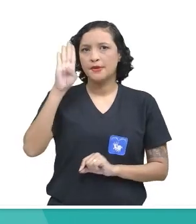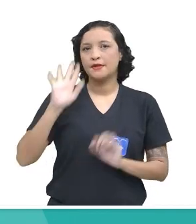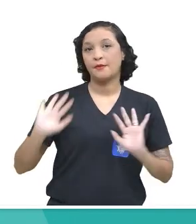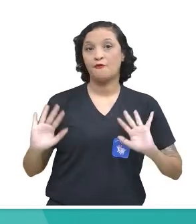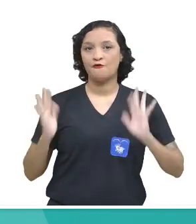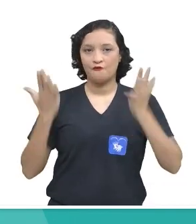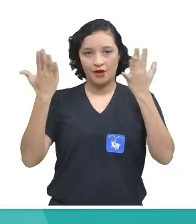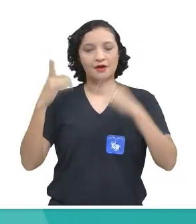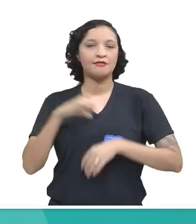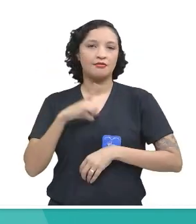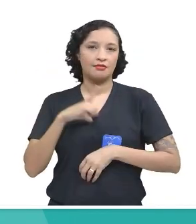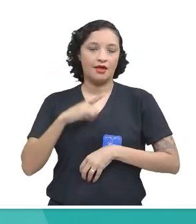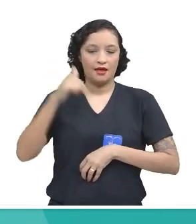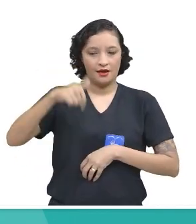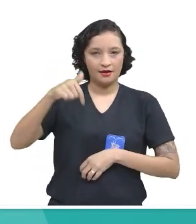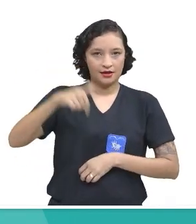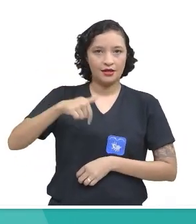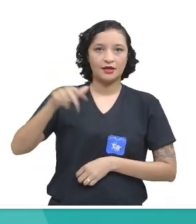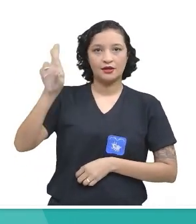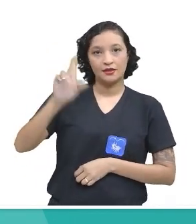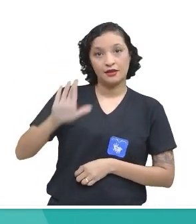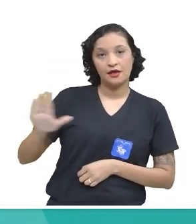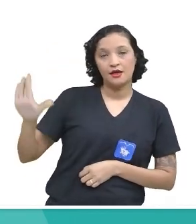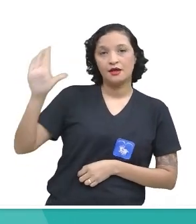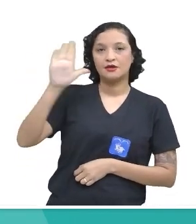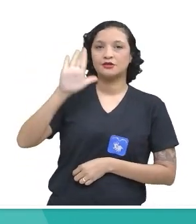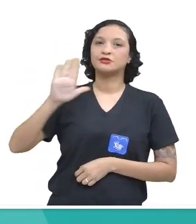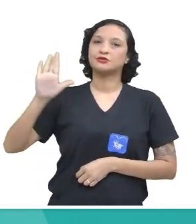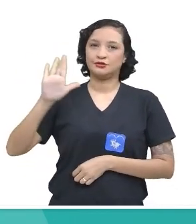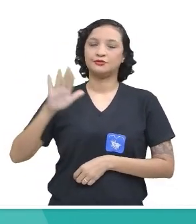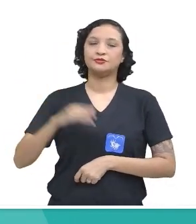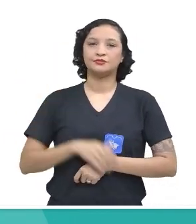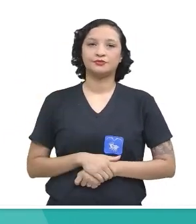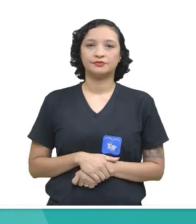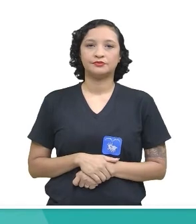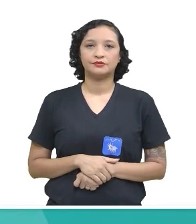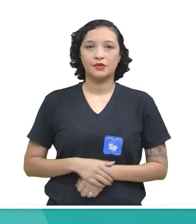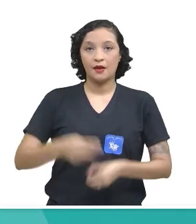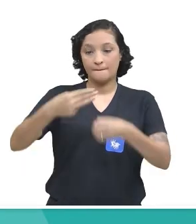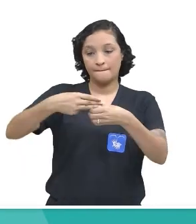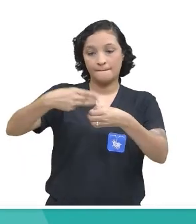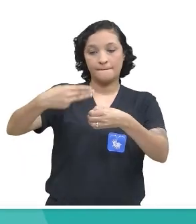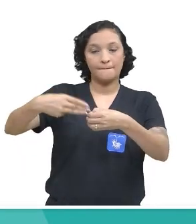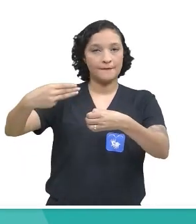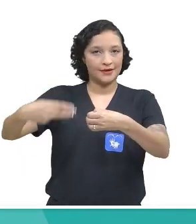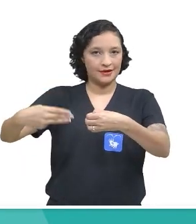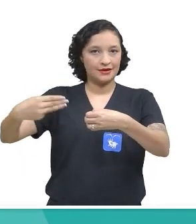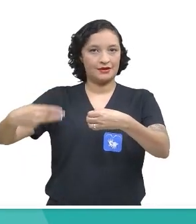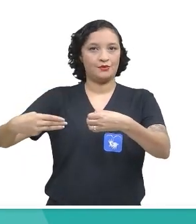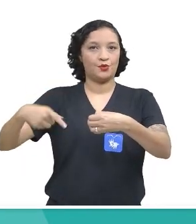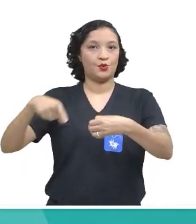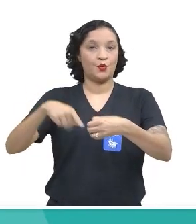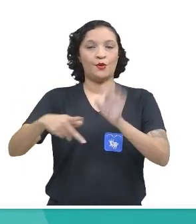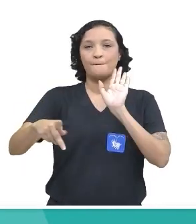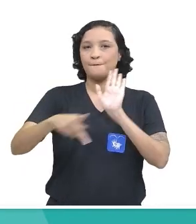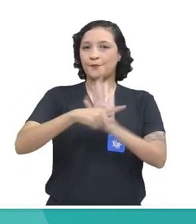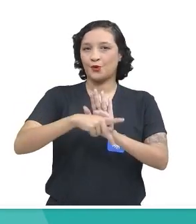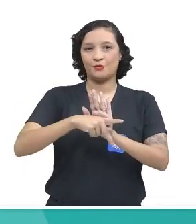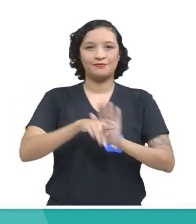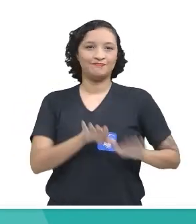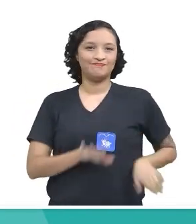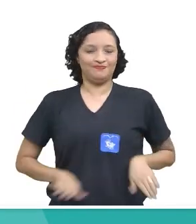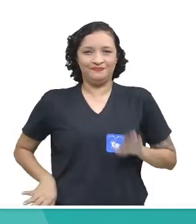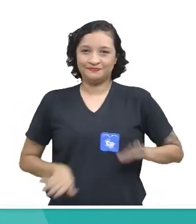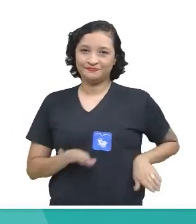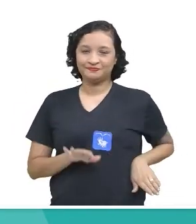existem aqui na nossa região, tornando a cidade de Manacapuru a terra da